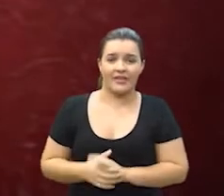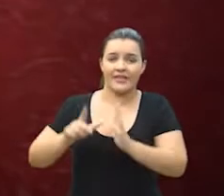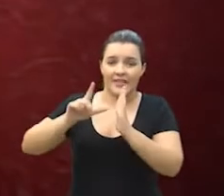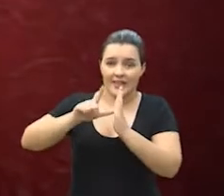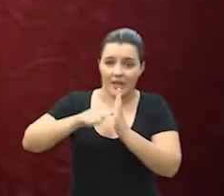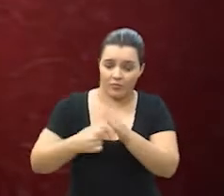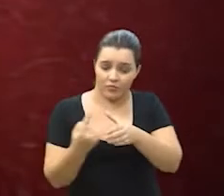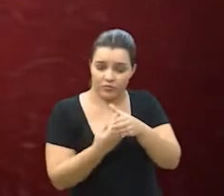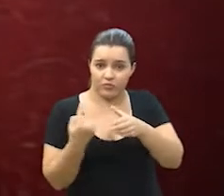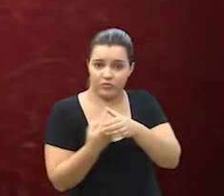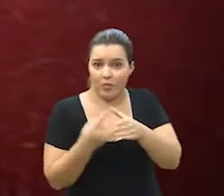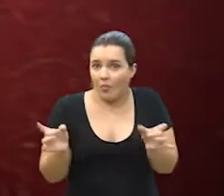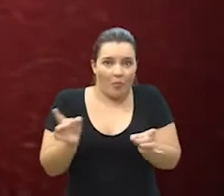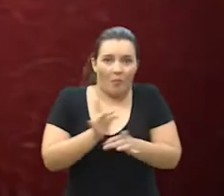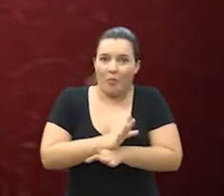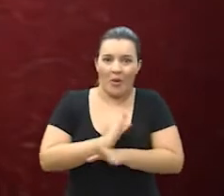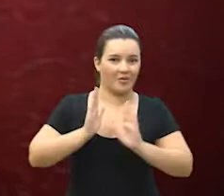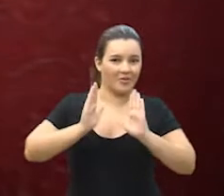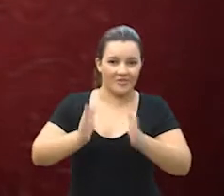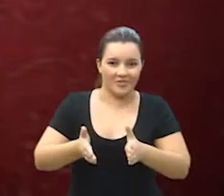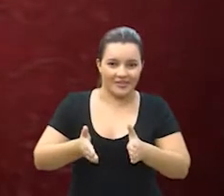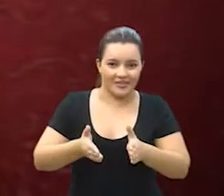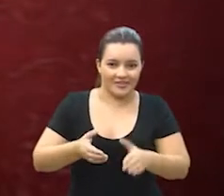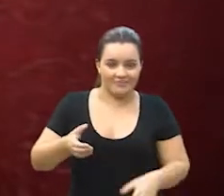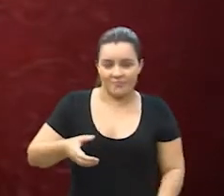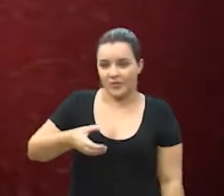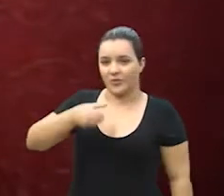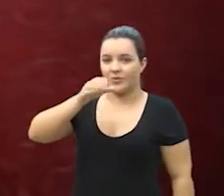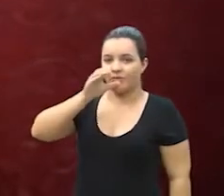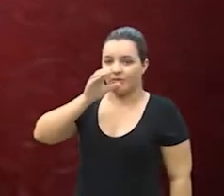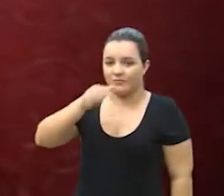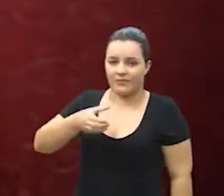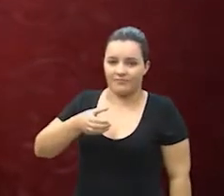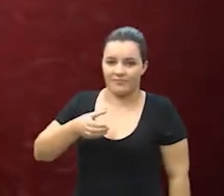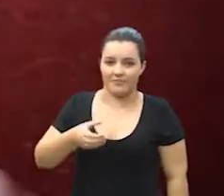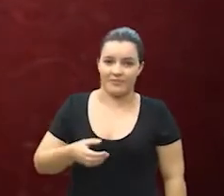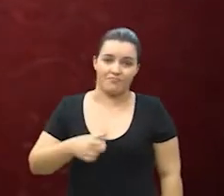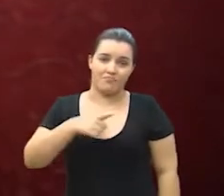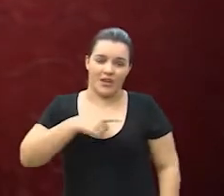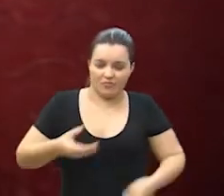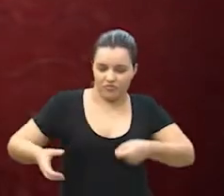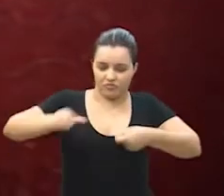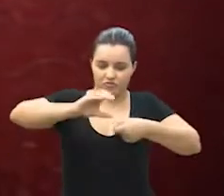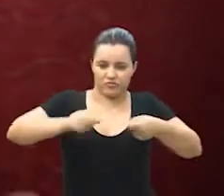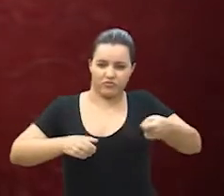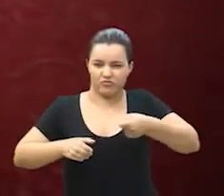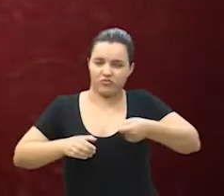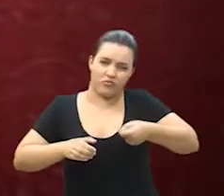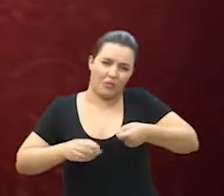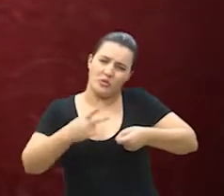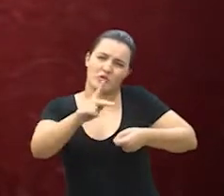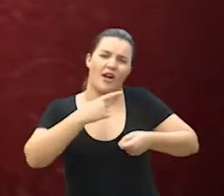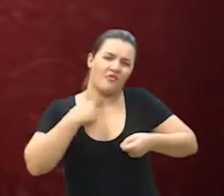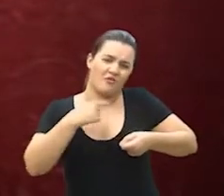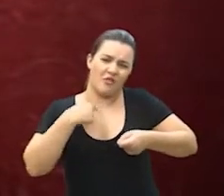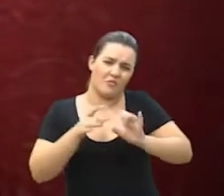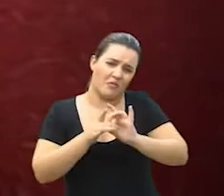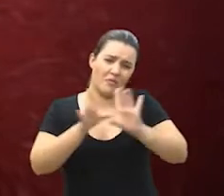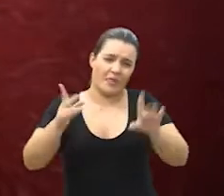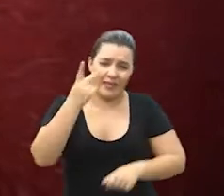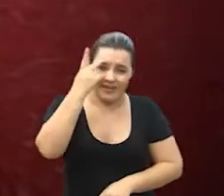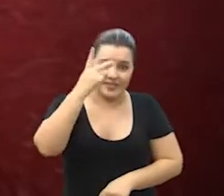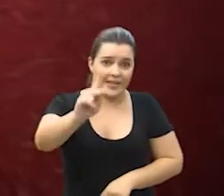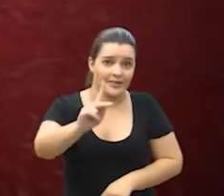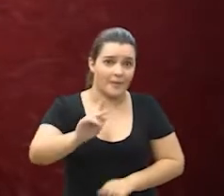Depois que você bateu, tá pronto. É só servir. Não precisa nem coar, mas se você quiser coar, pode coar, não tem